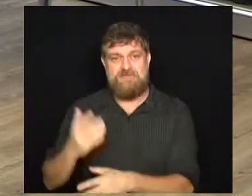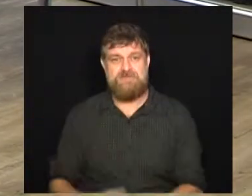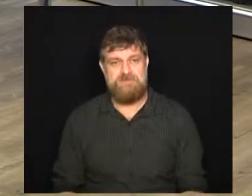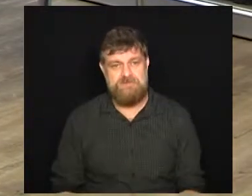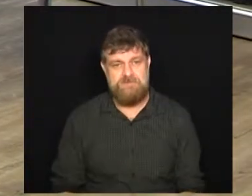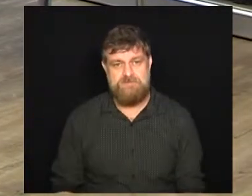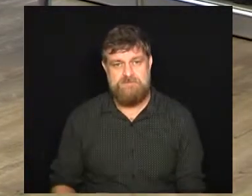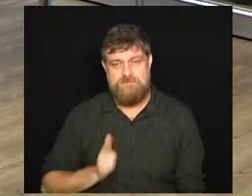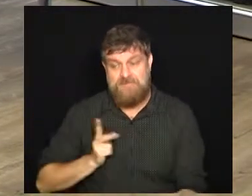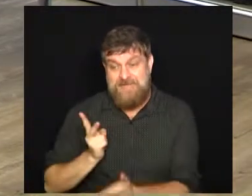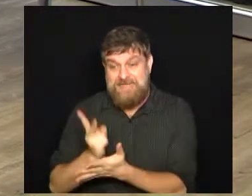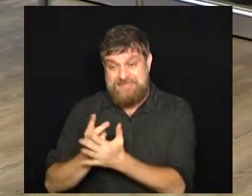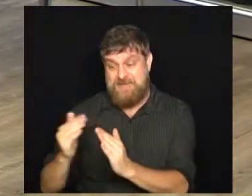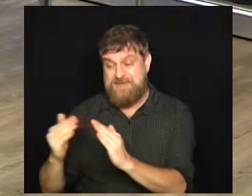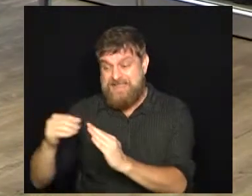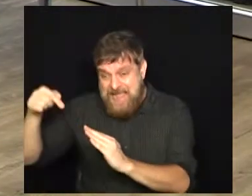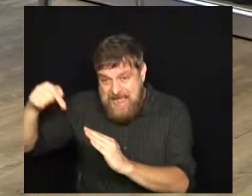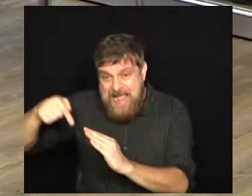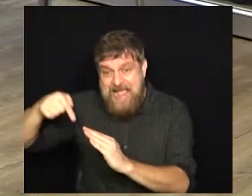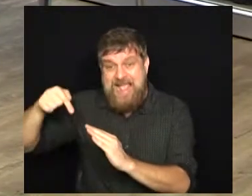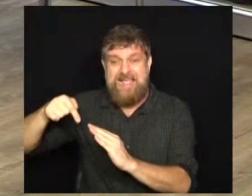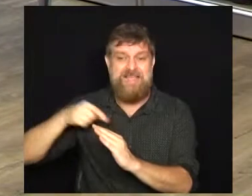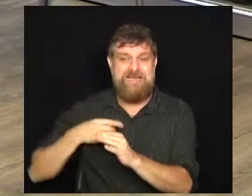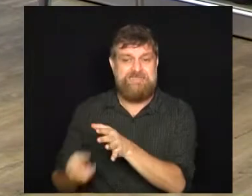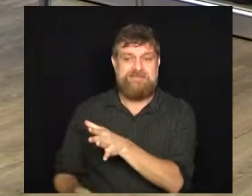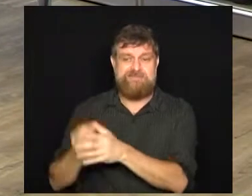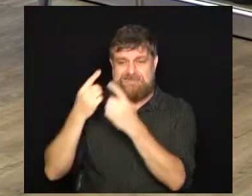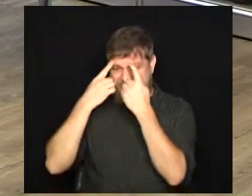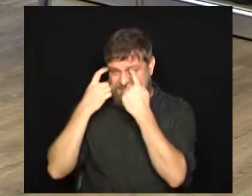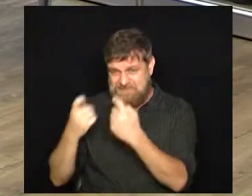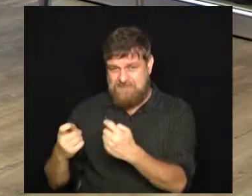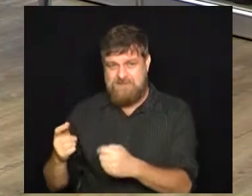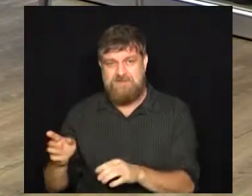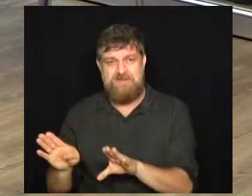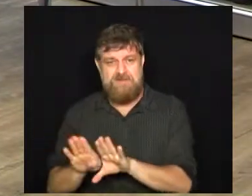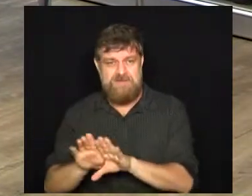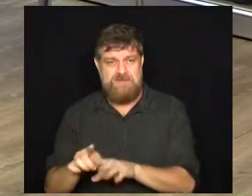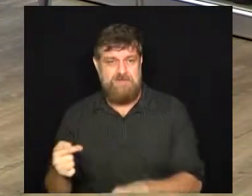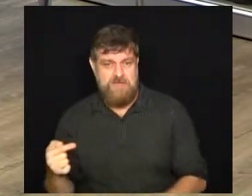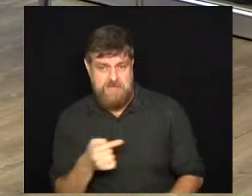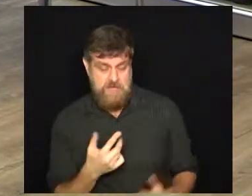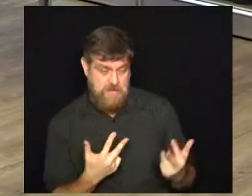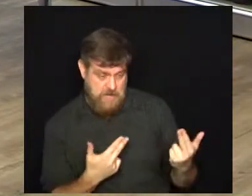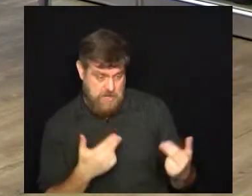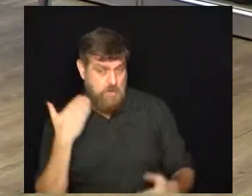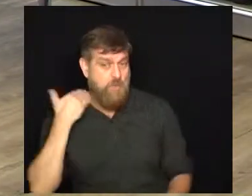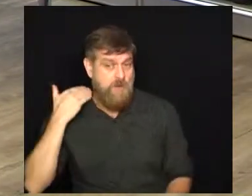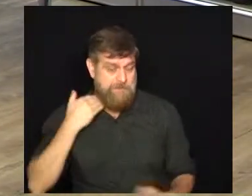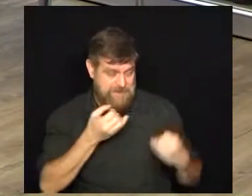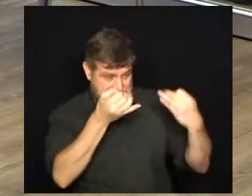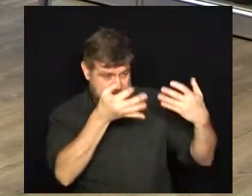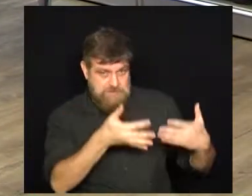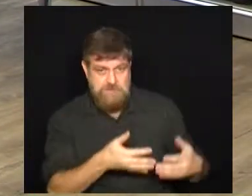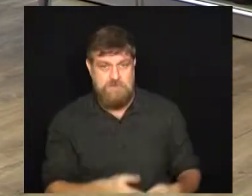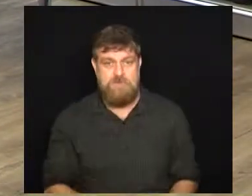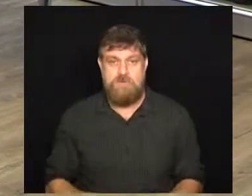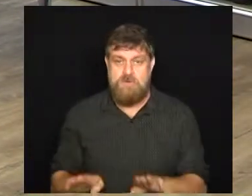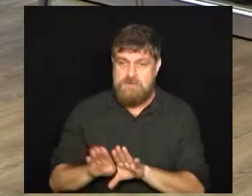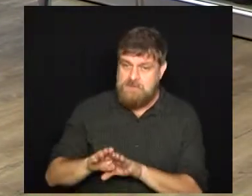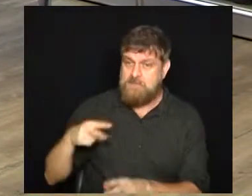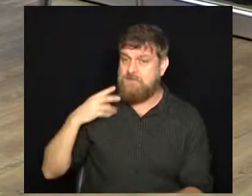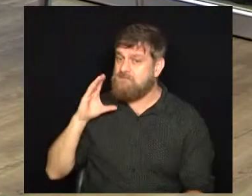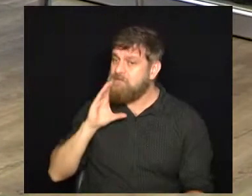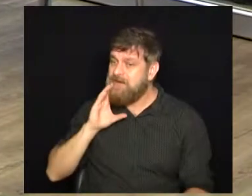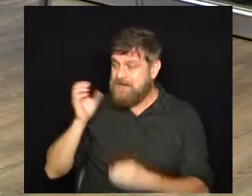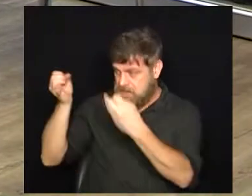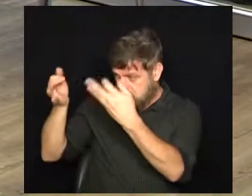Além de ser sempre em casa, há reflexos, como a Mariana falou, e o vereador